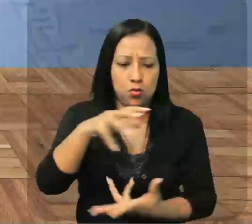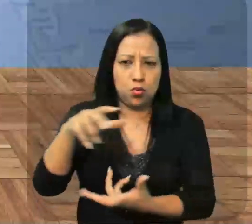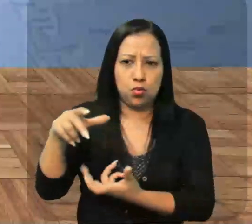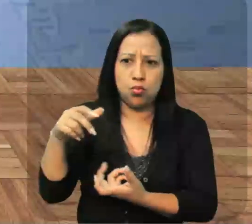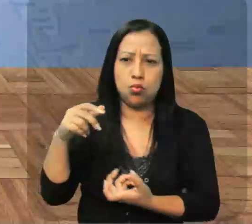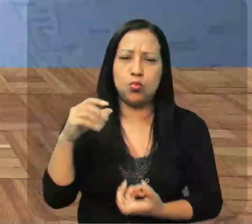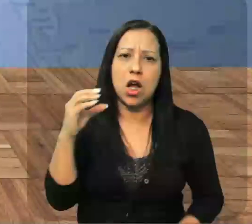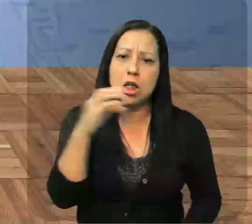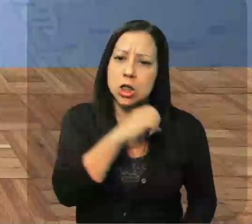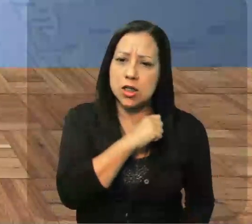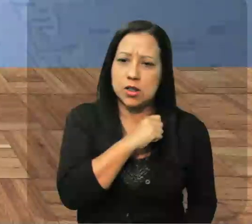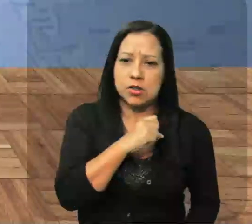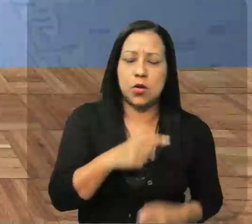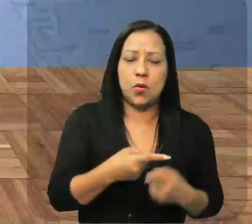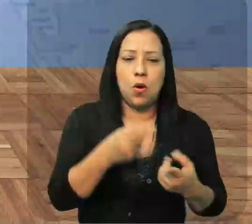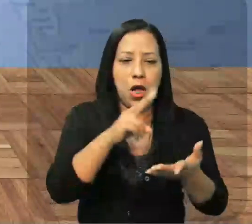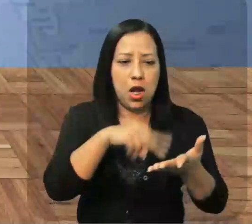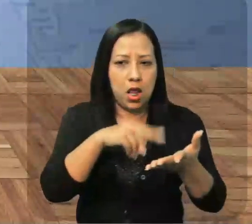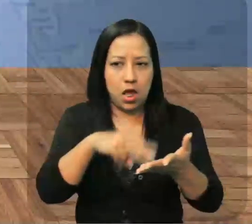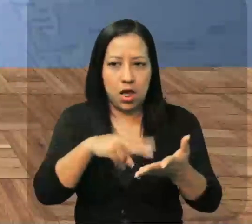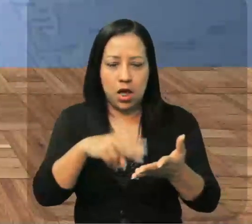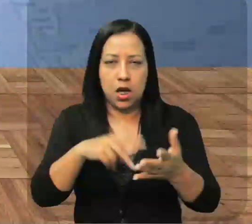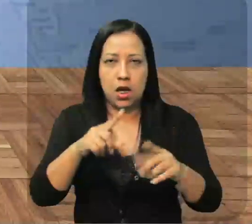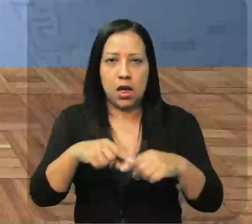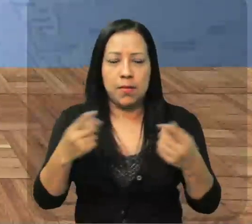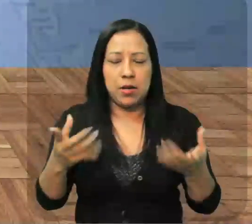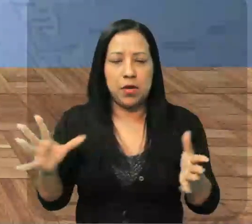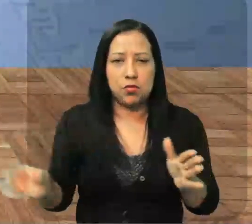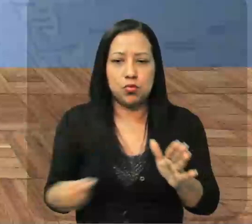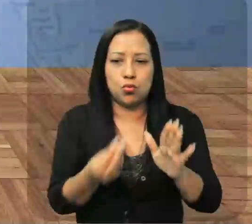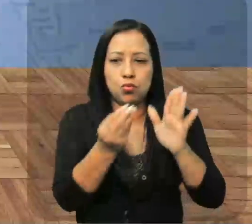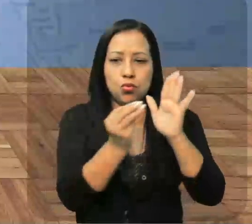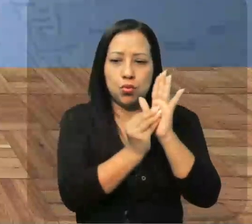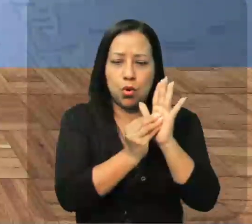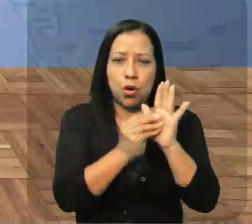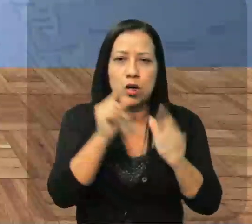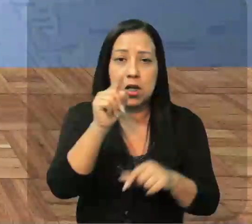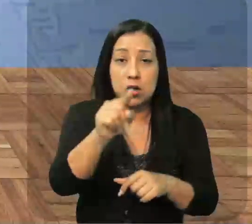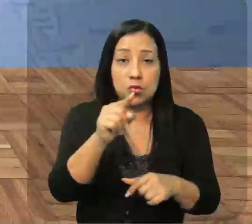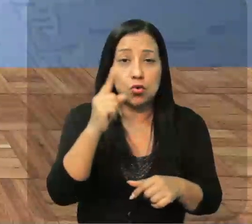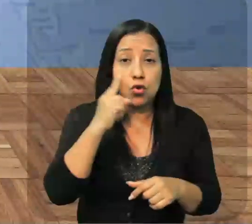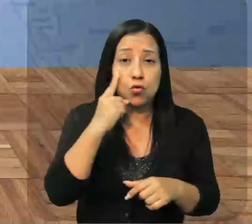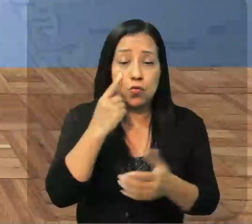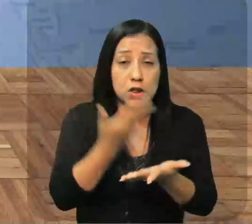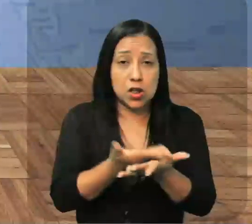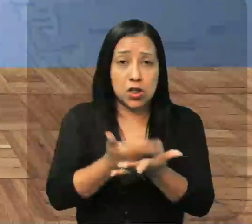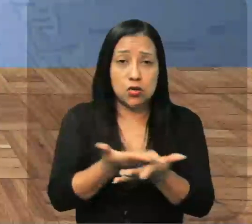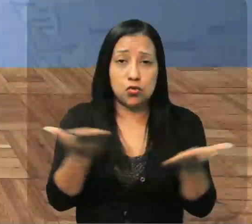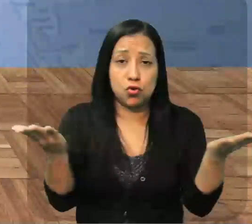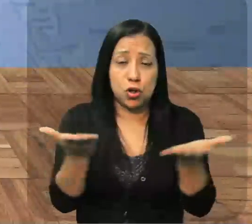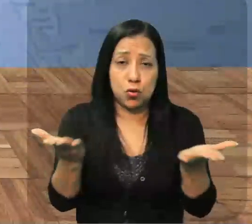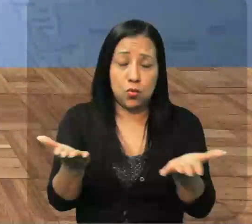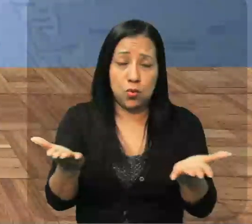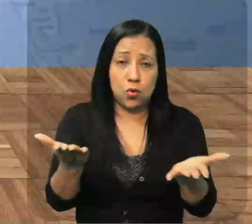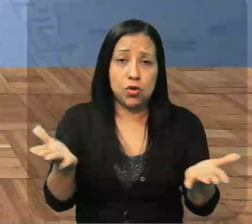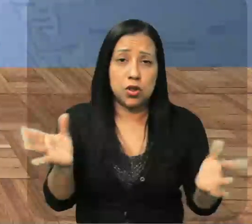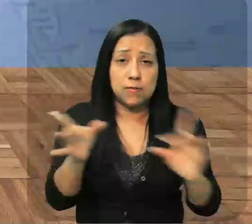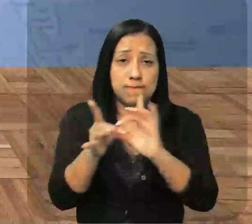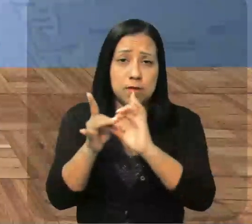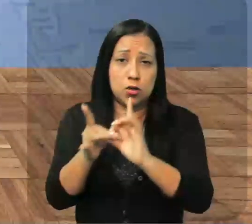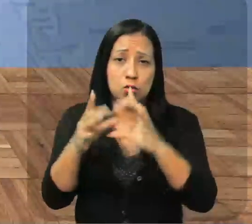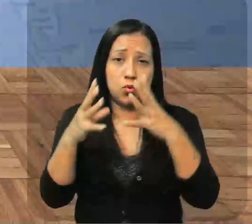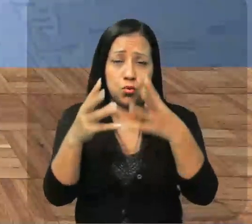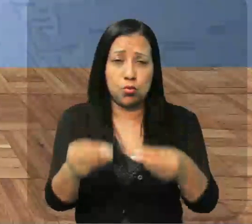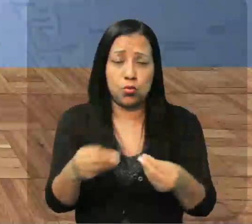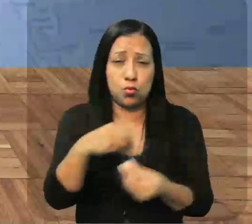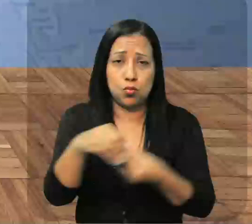ilhas de calor, inversão térmica e aquecimento global. Leiam esse material aí para complementar